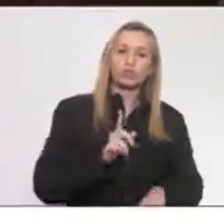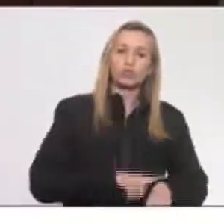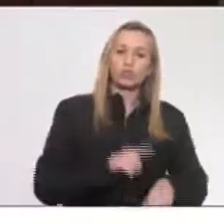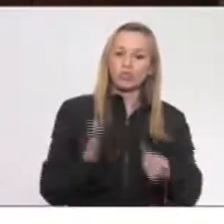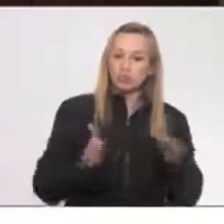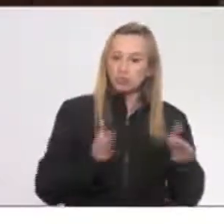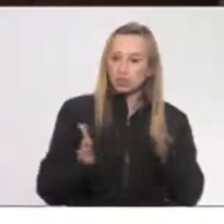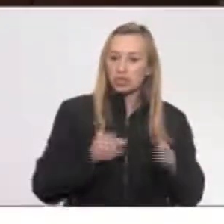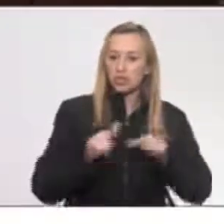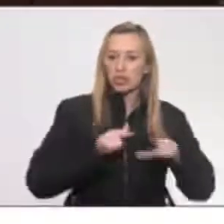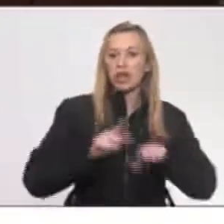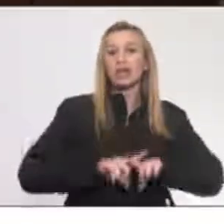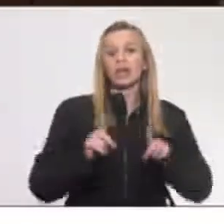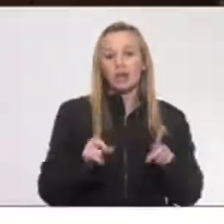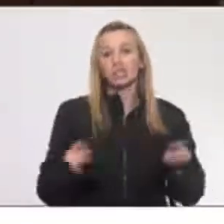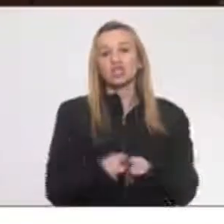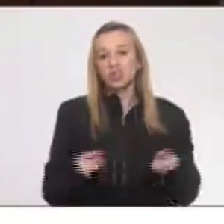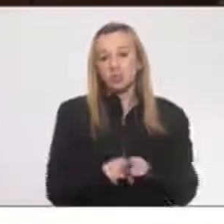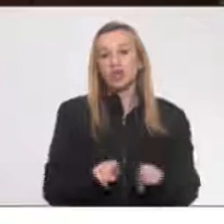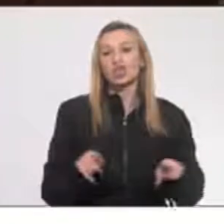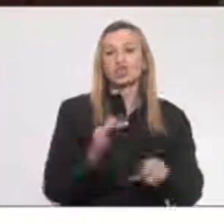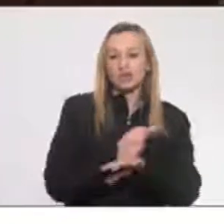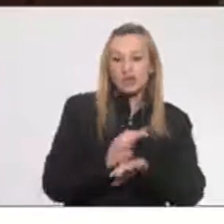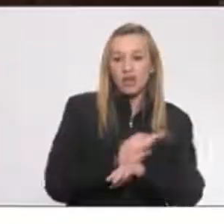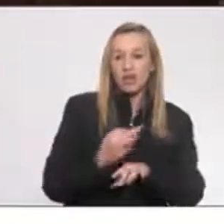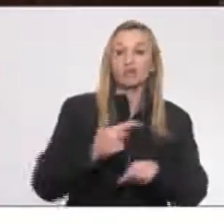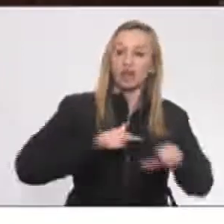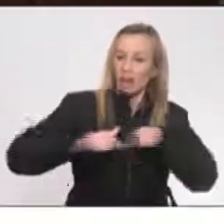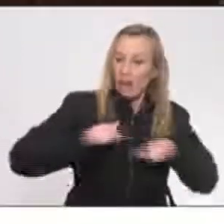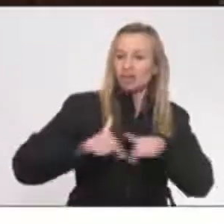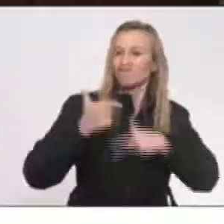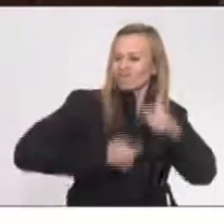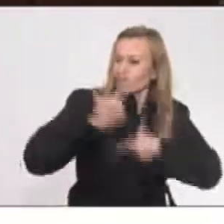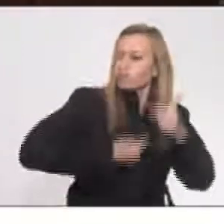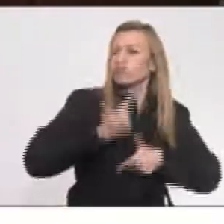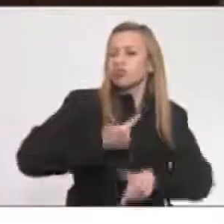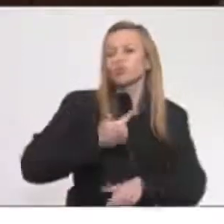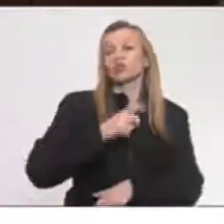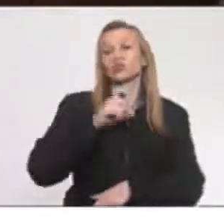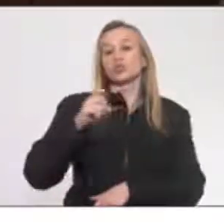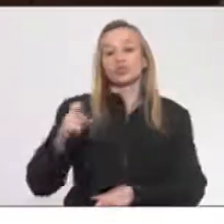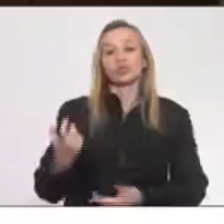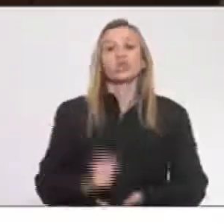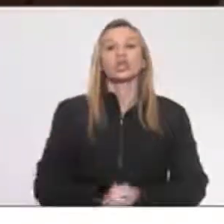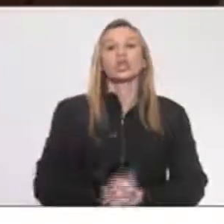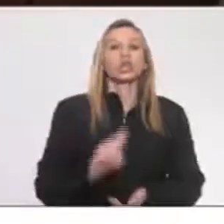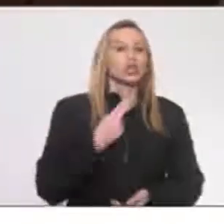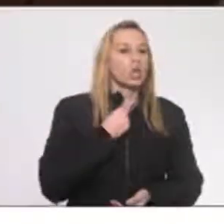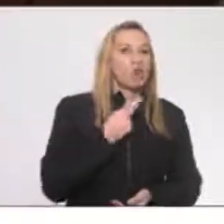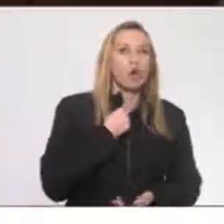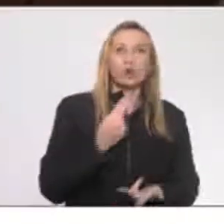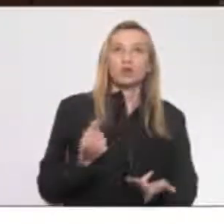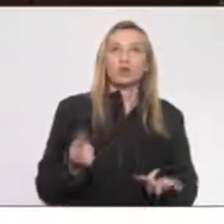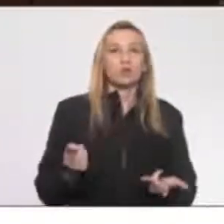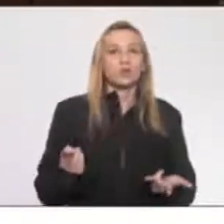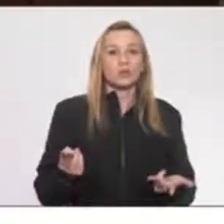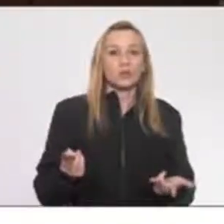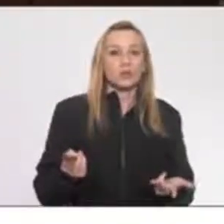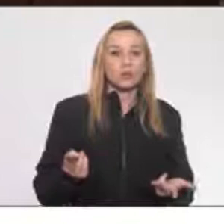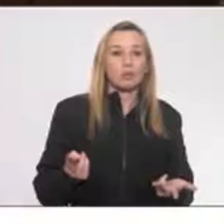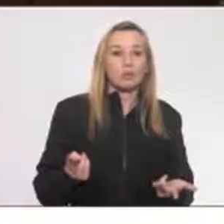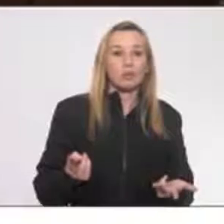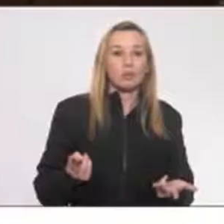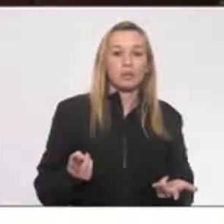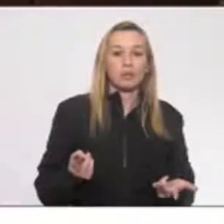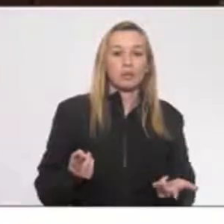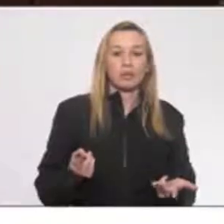no plenário, mas também no período de recesso, tem muito trabalho. Não posso me furtar de citar